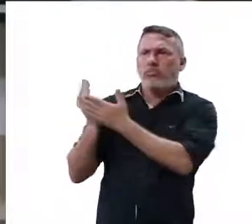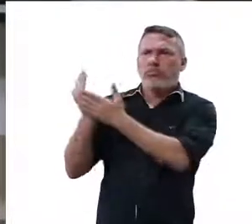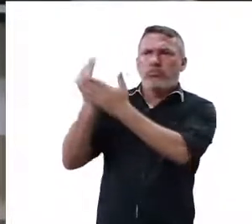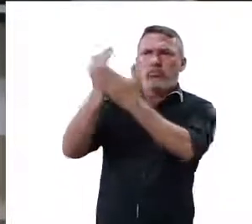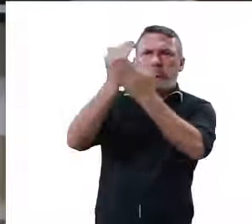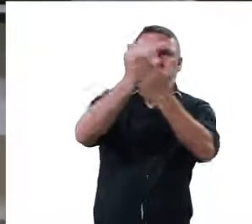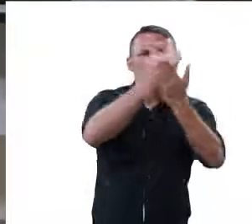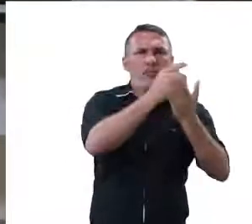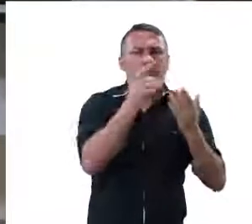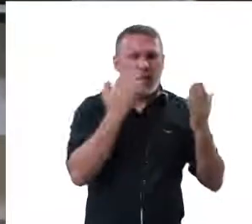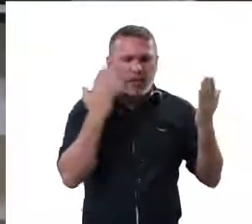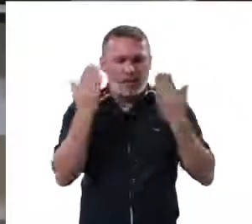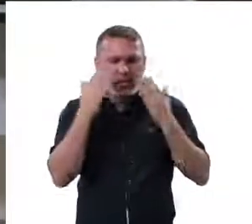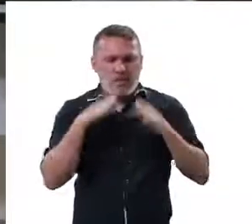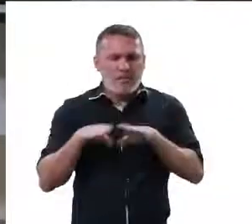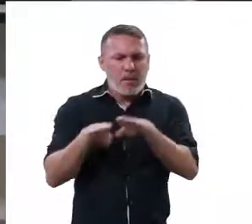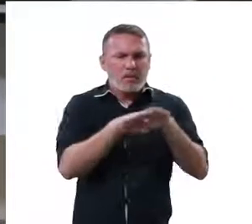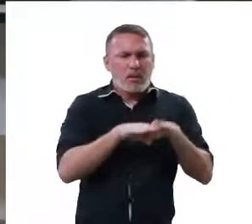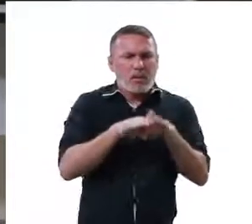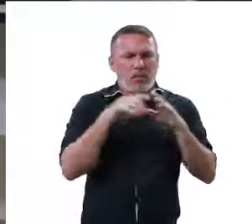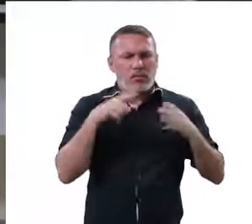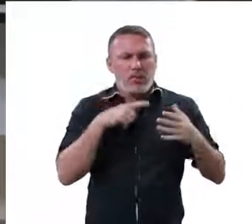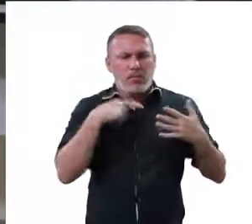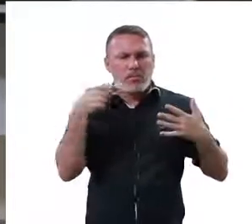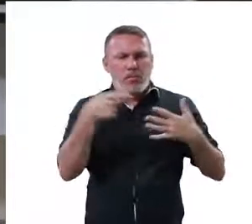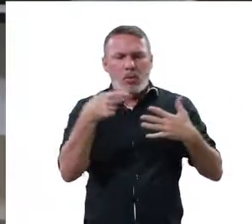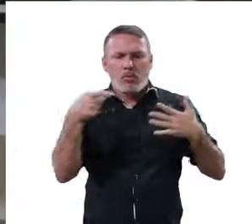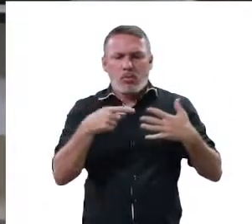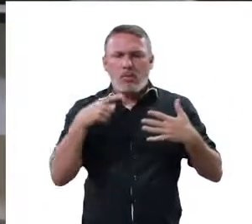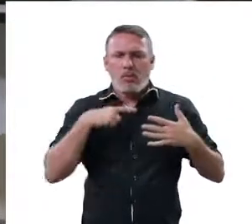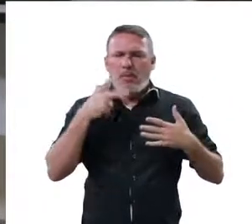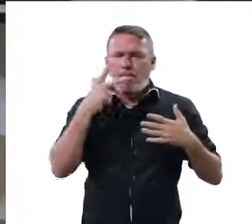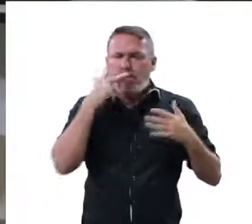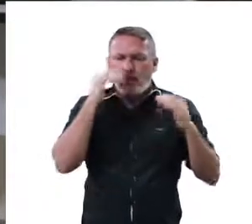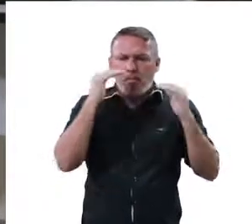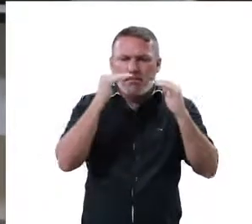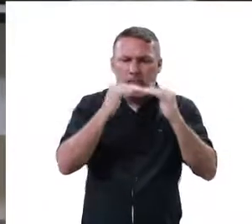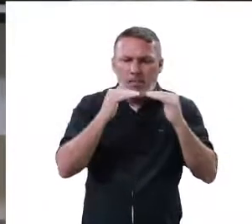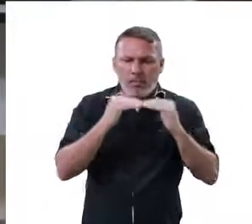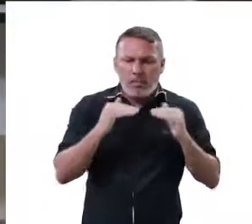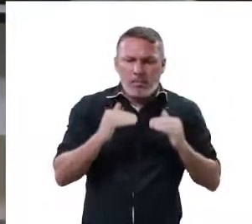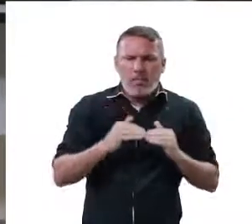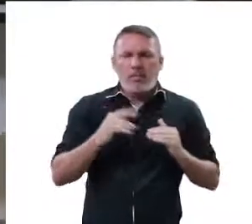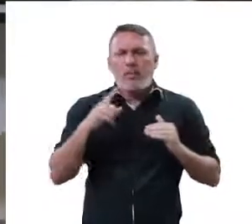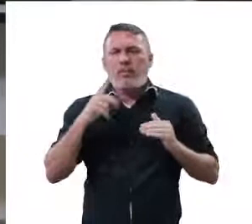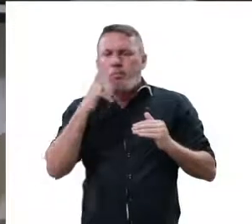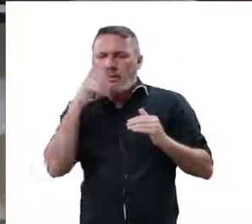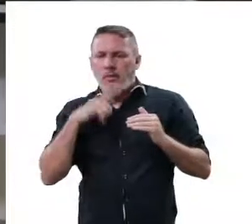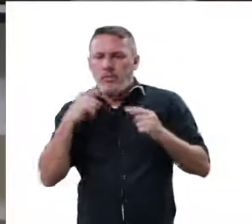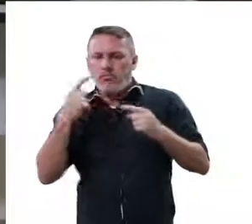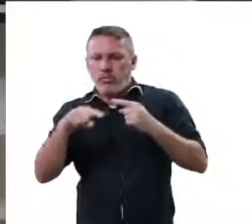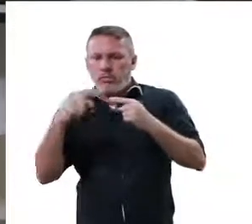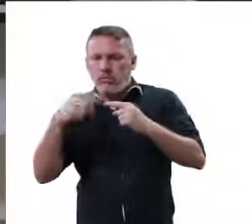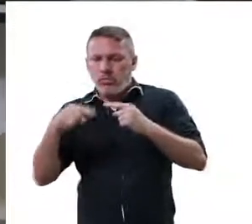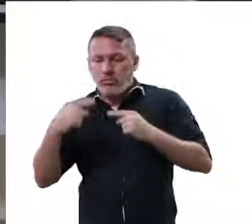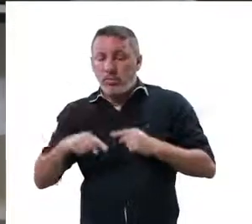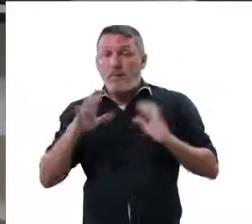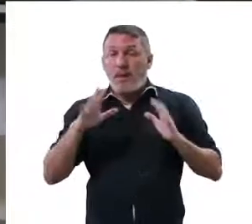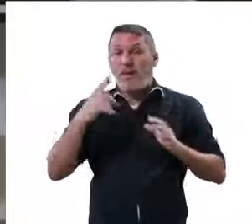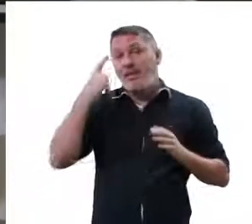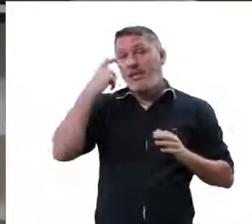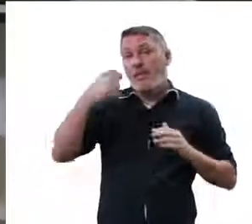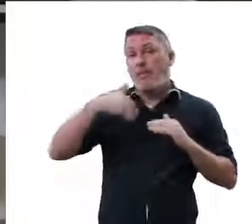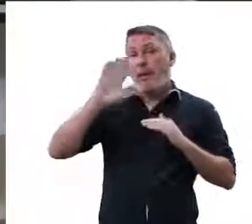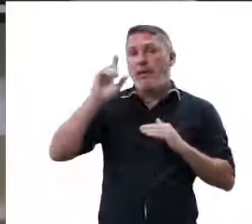vai fazer um cruzamento desses padrões, vai ver onde existem os pontos de contato, os pontos de não contato, mas o